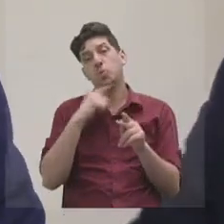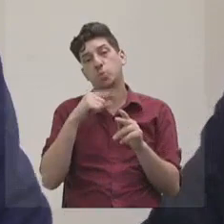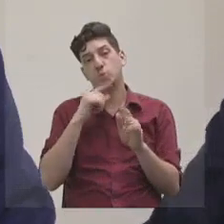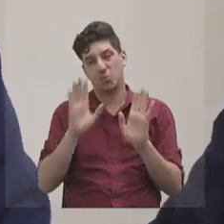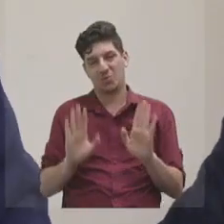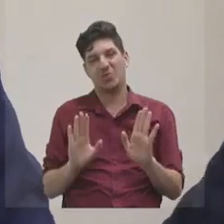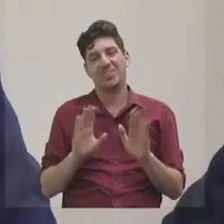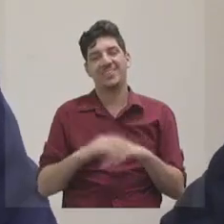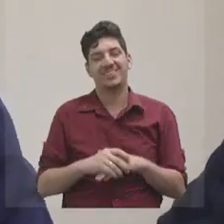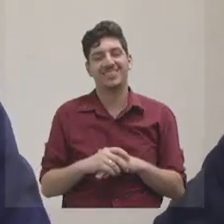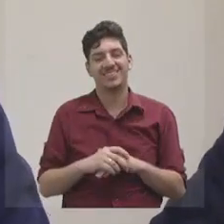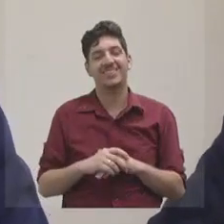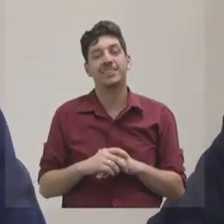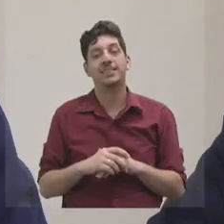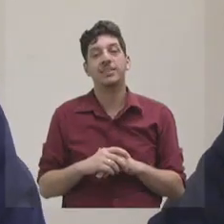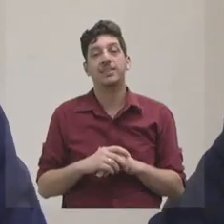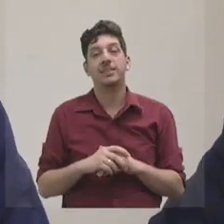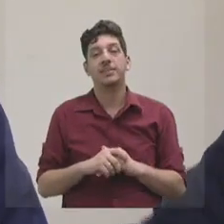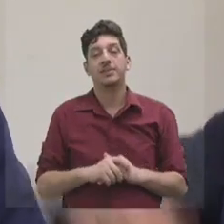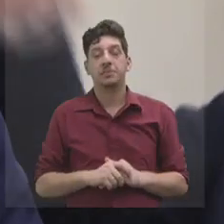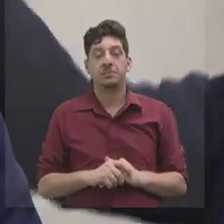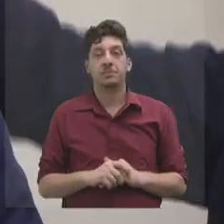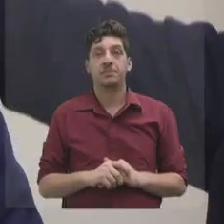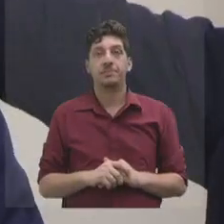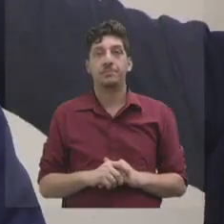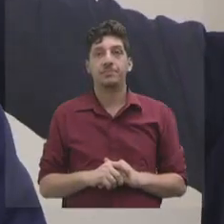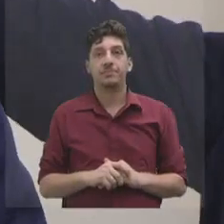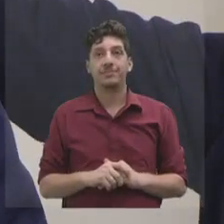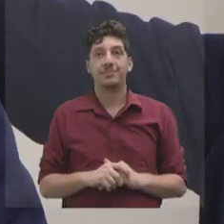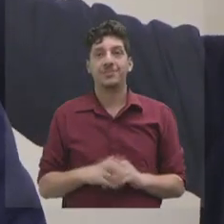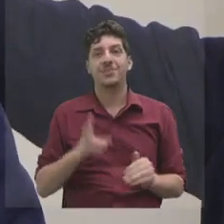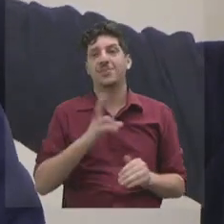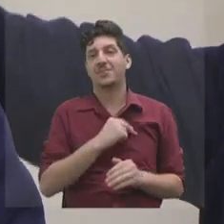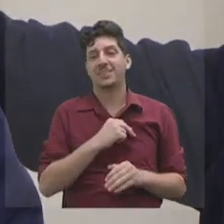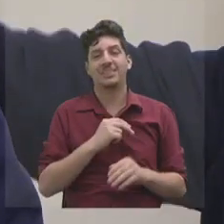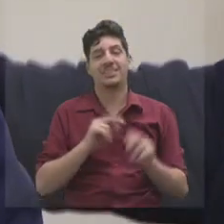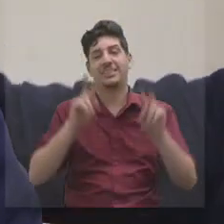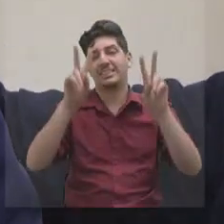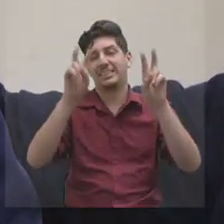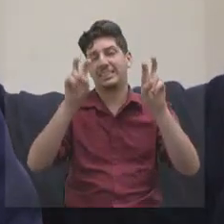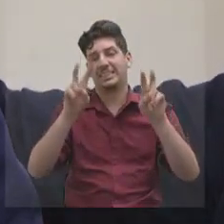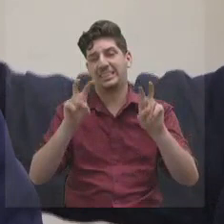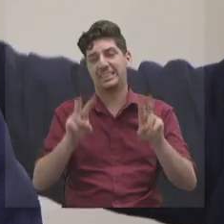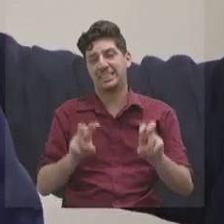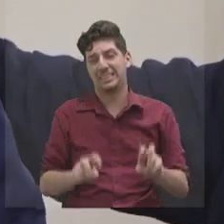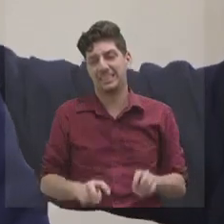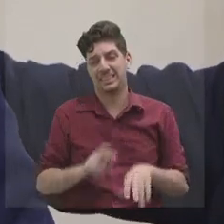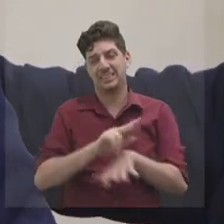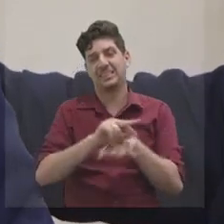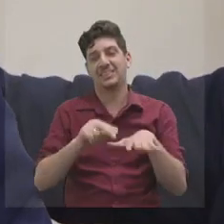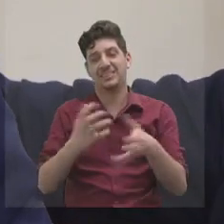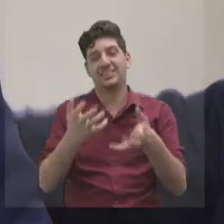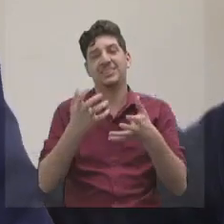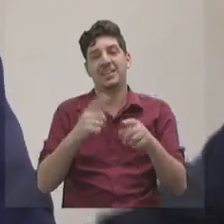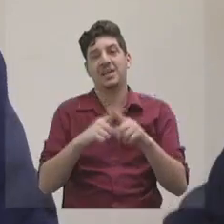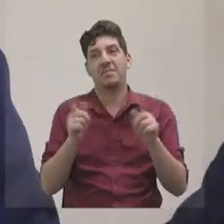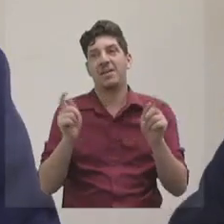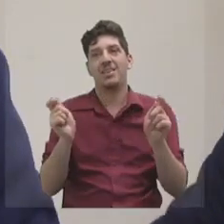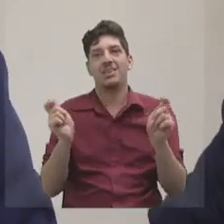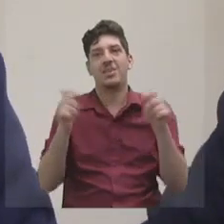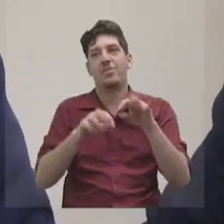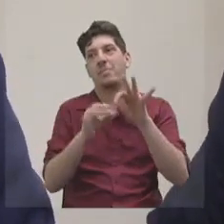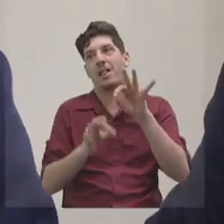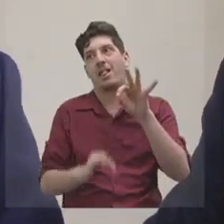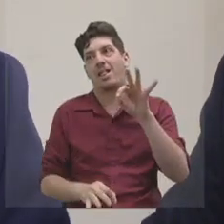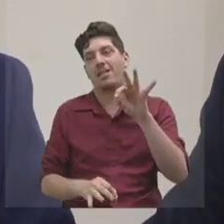e na verdade assim tanta coisa que eu queria falar gente mas aí não dá para a gente ocupar o tempo todo né mas eu queria que dizer